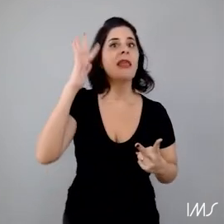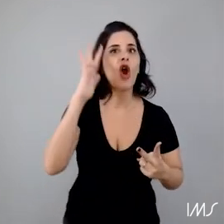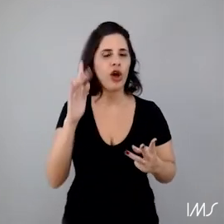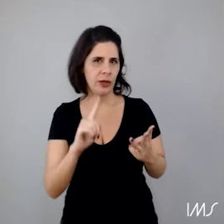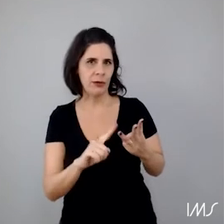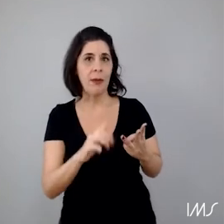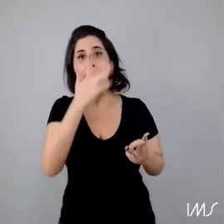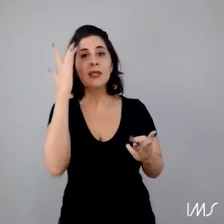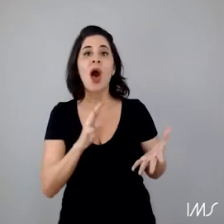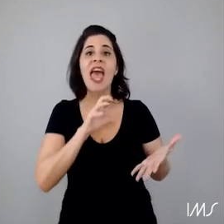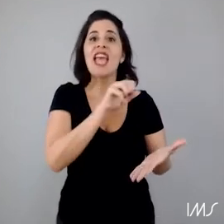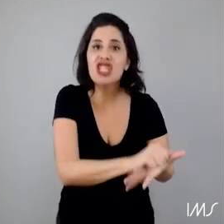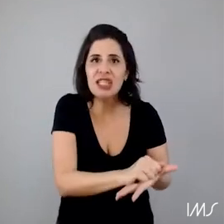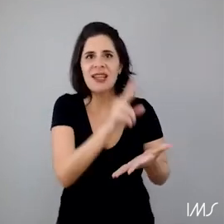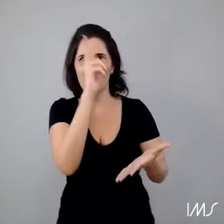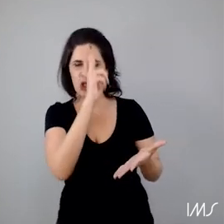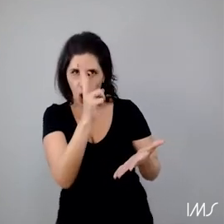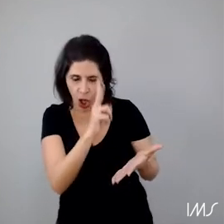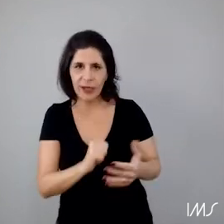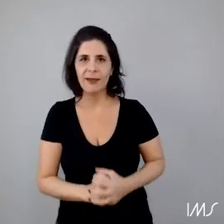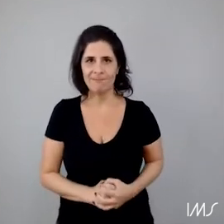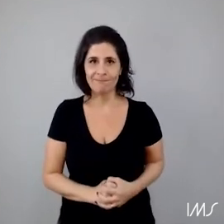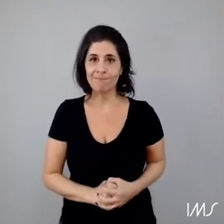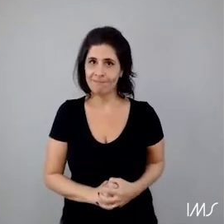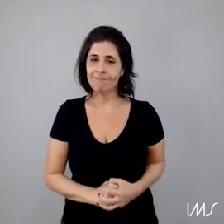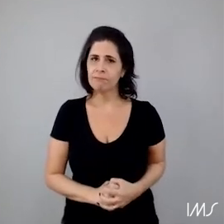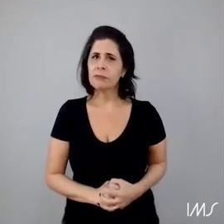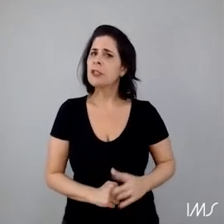contava com essas discussões. No fim, a fotografia,